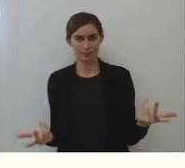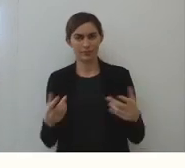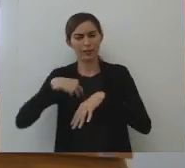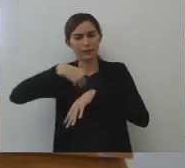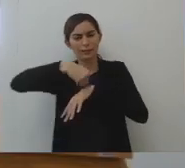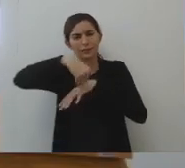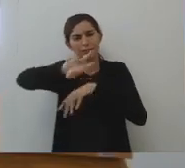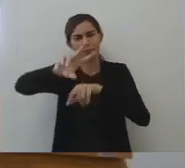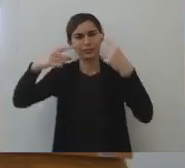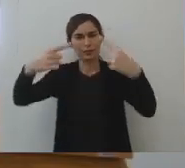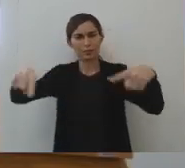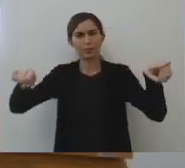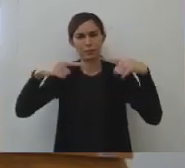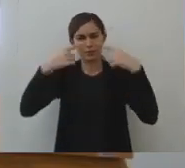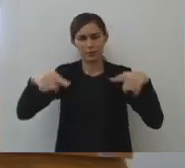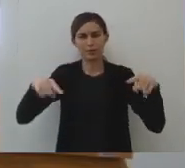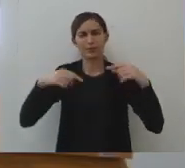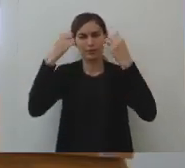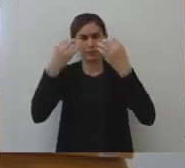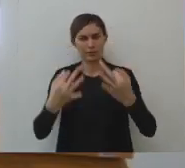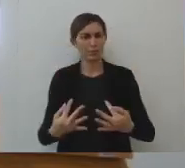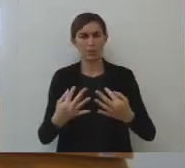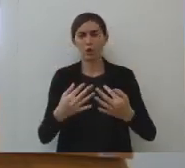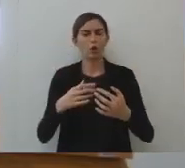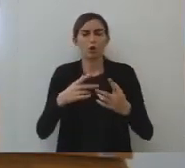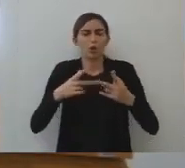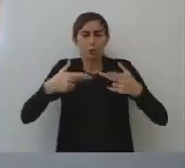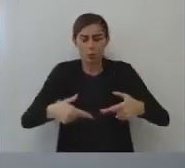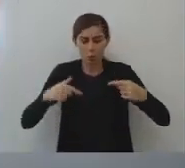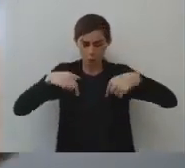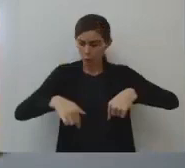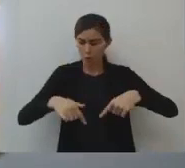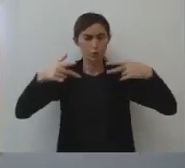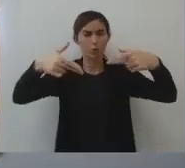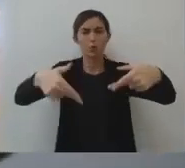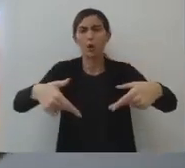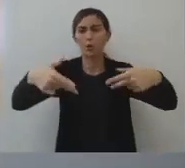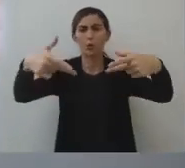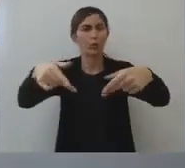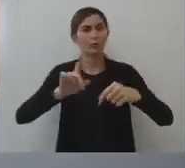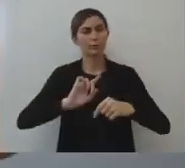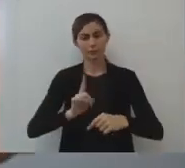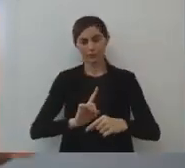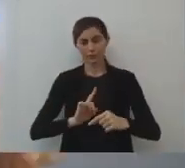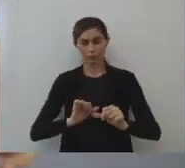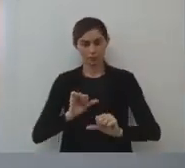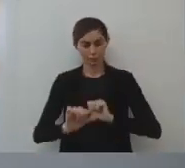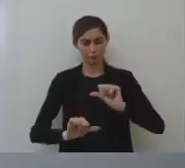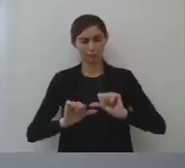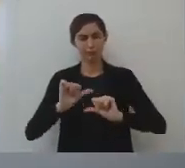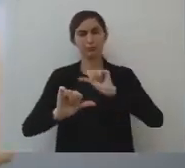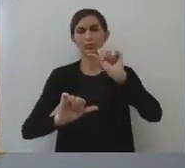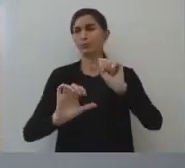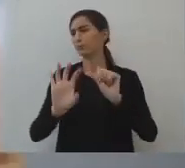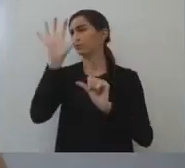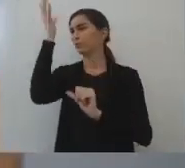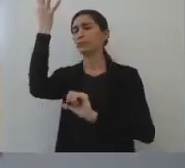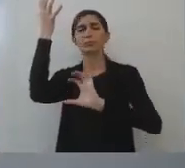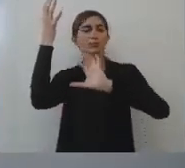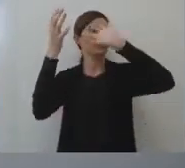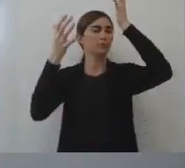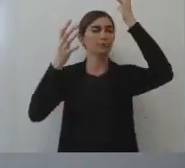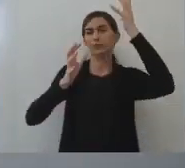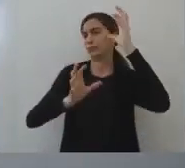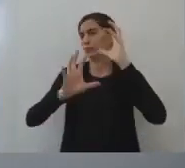essa música, ele diz o seguinte, que não vai ser igual ao que era antes. Cada fato, cada acontecimento, quando